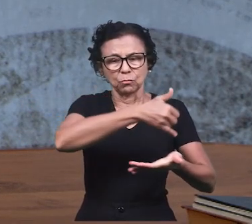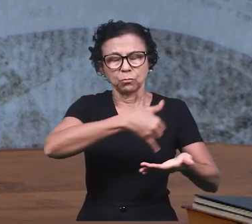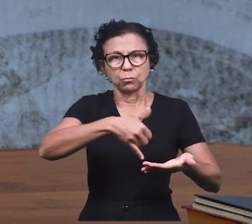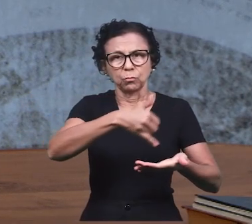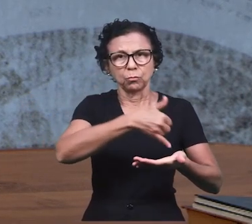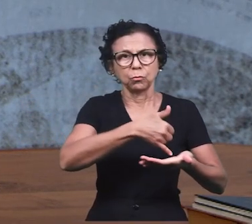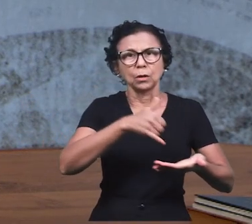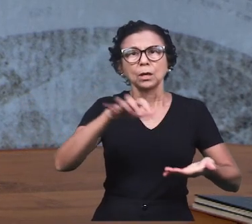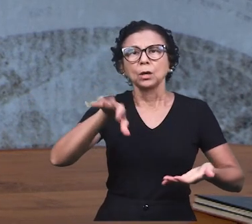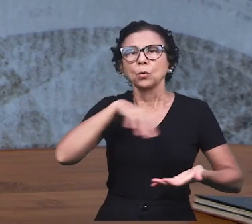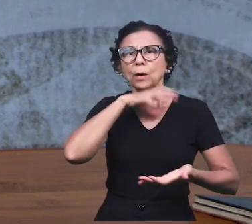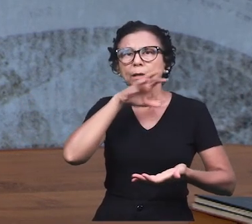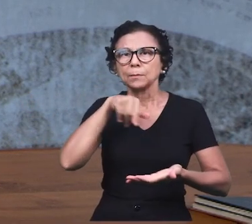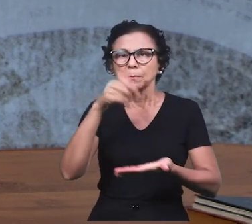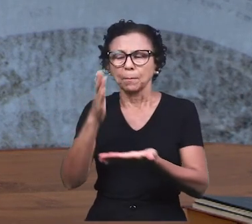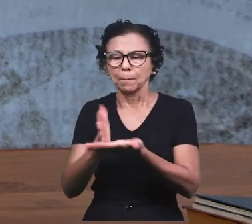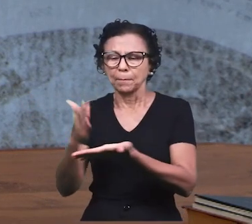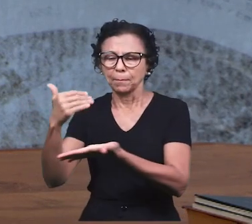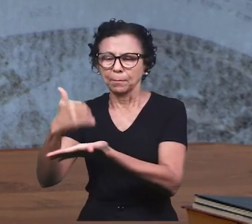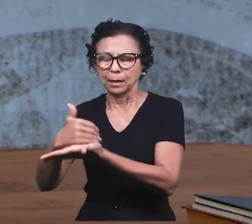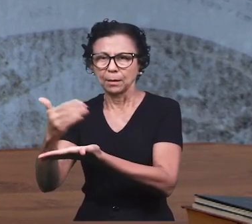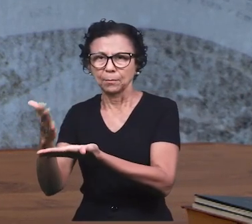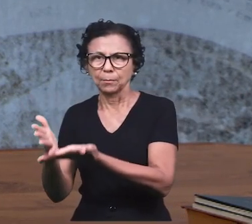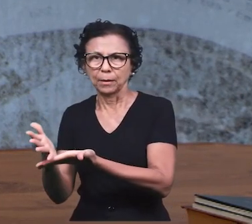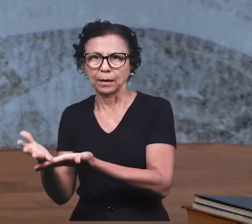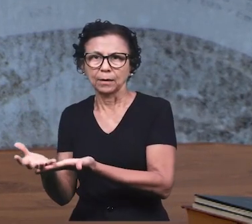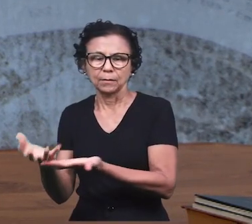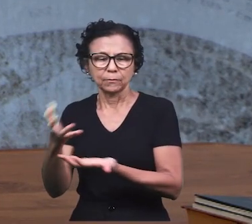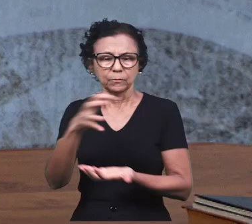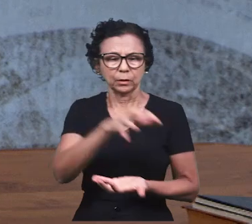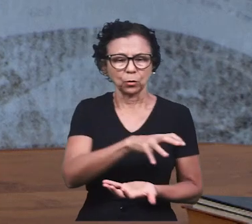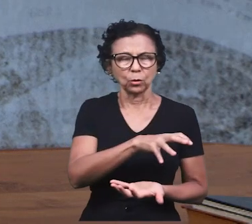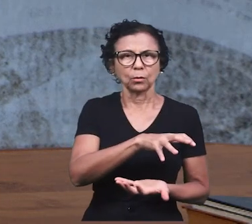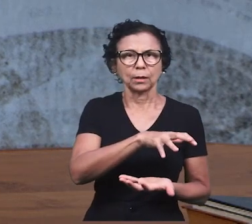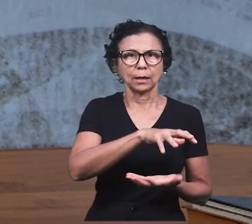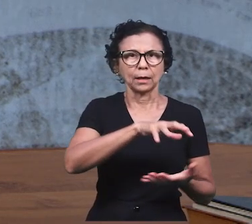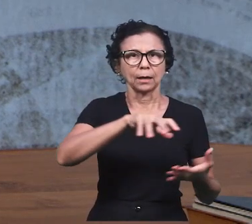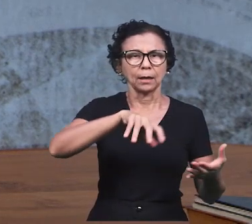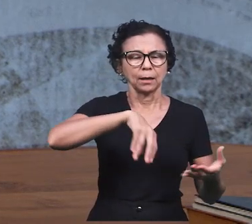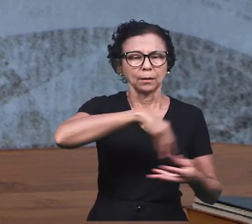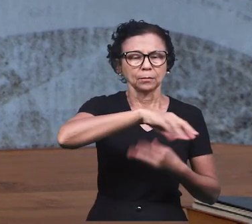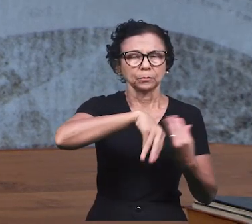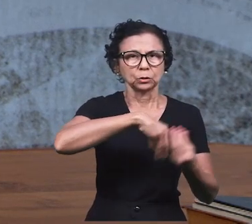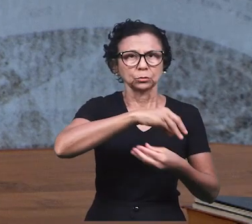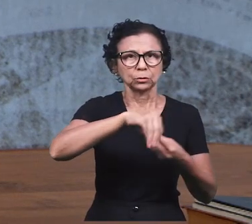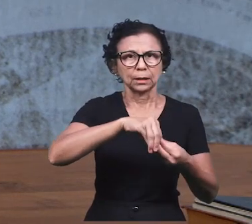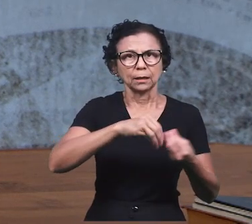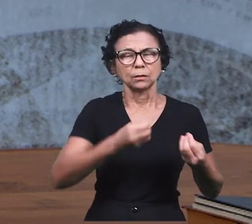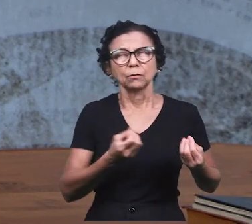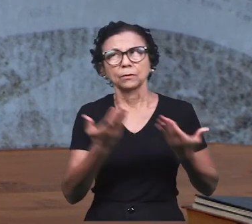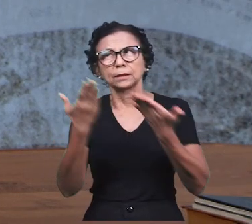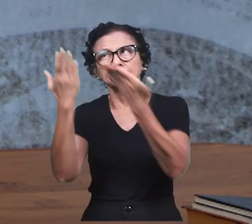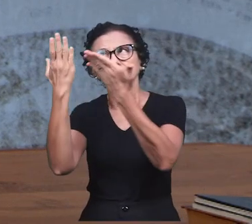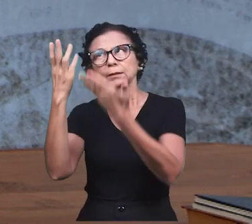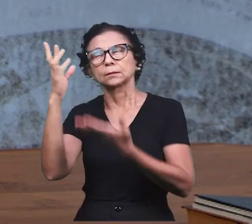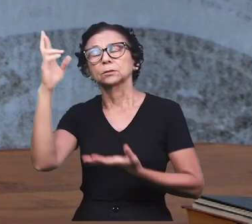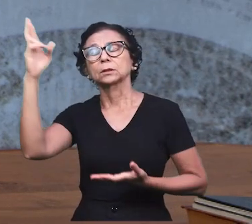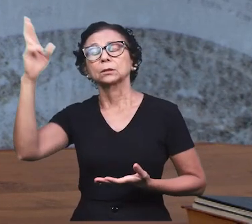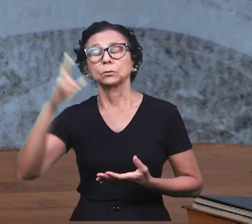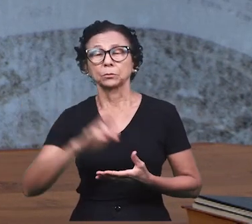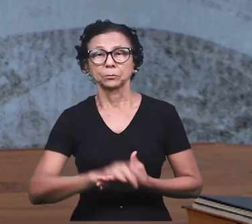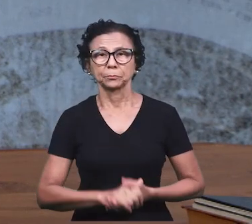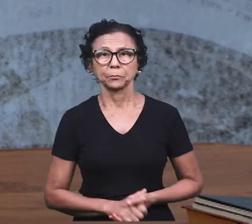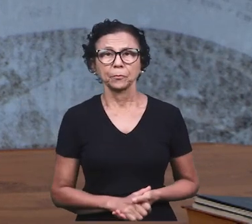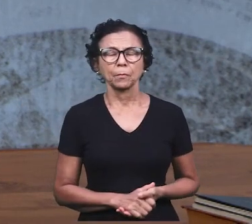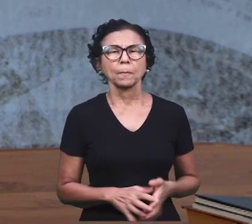da oferta oferecerás em cheiro suave ao Senhor. Também o sacerdote que